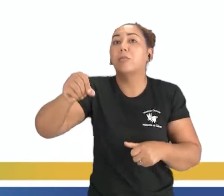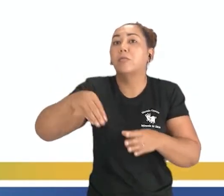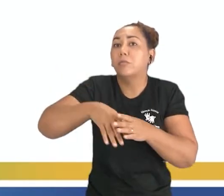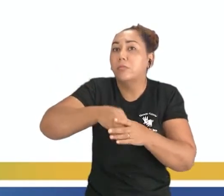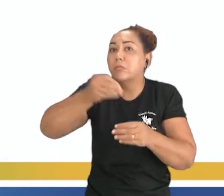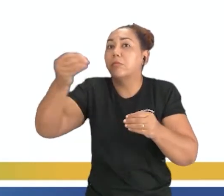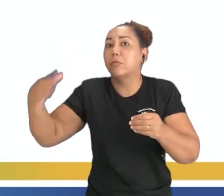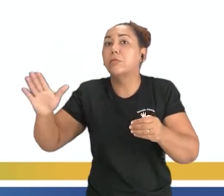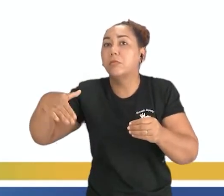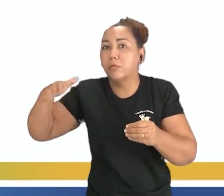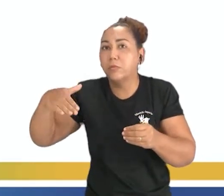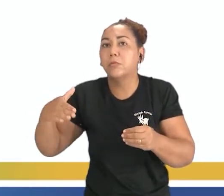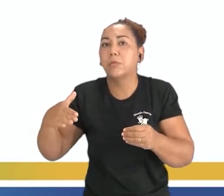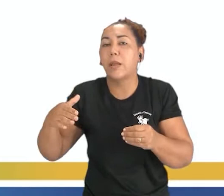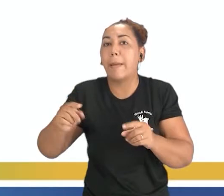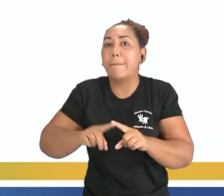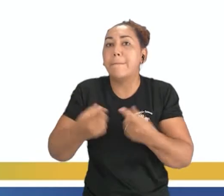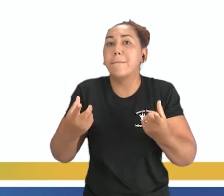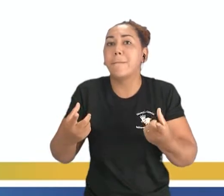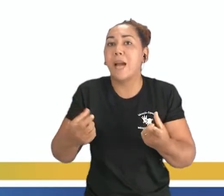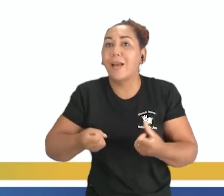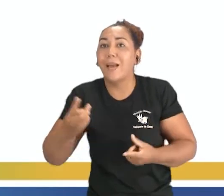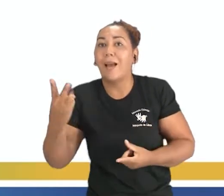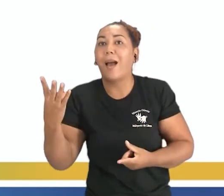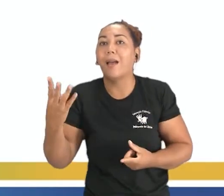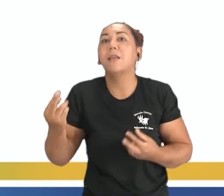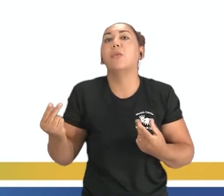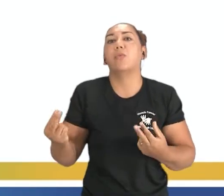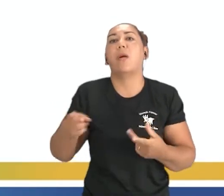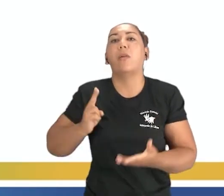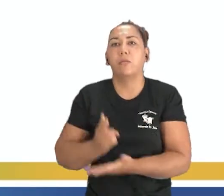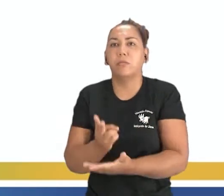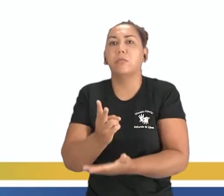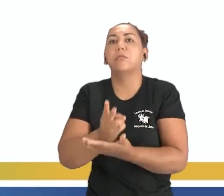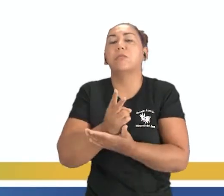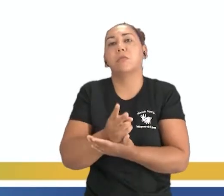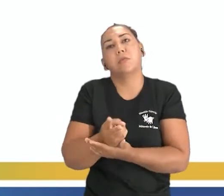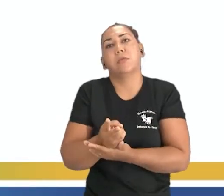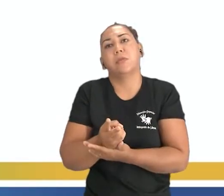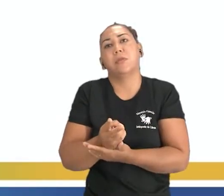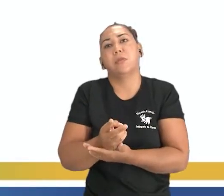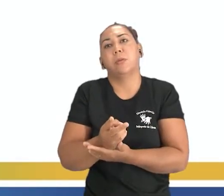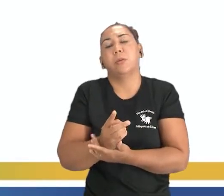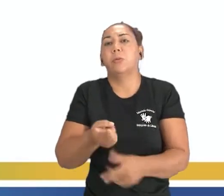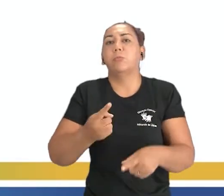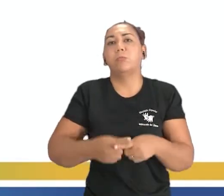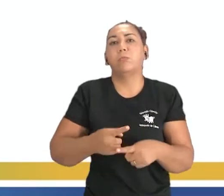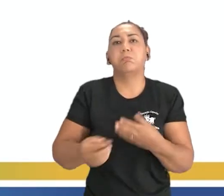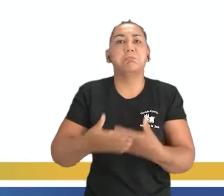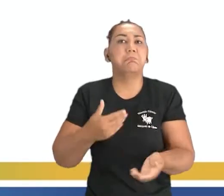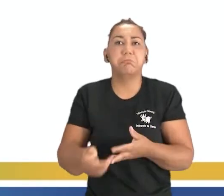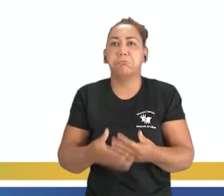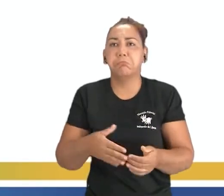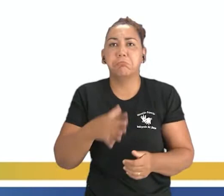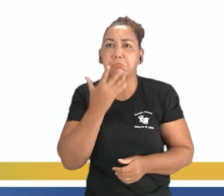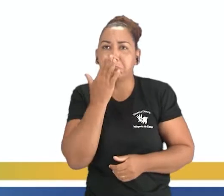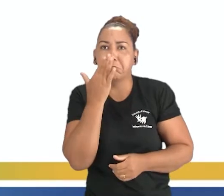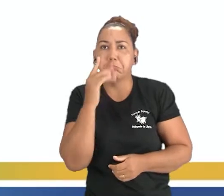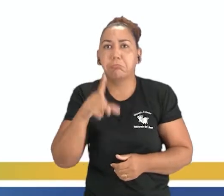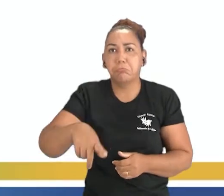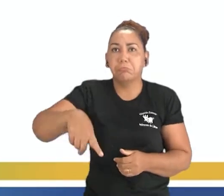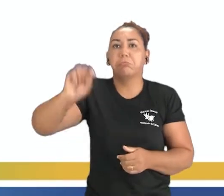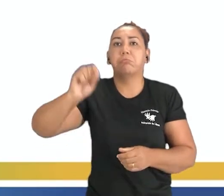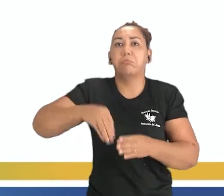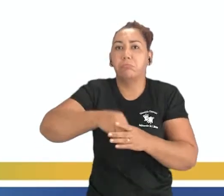externa, mas a sua quantidade é sempre a mesma, já que qualquer que seja a cor externa escolhida, há sempre